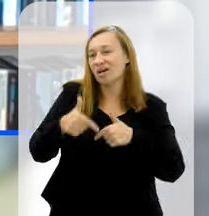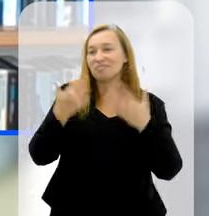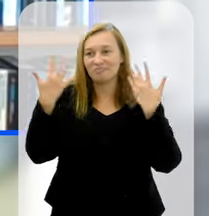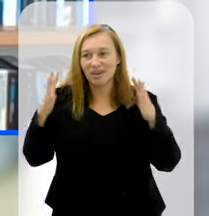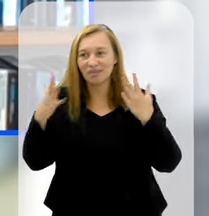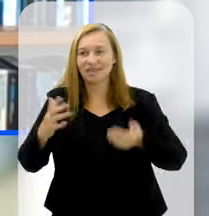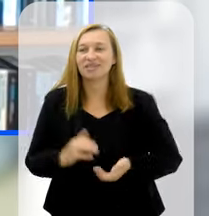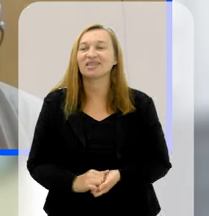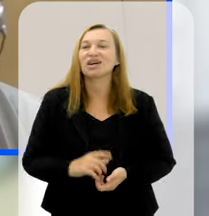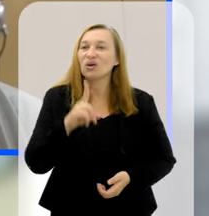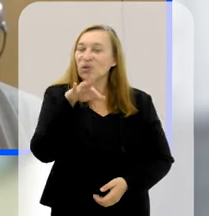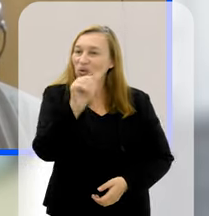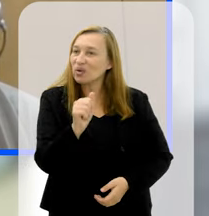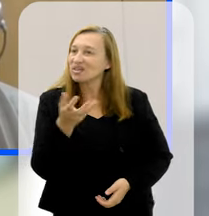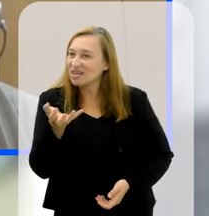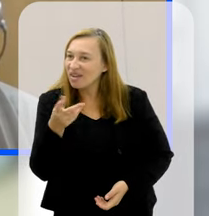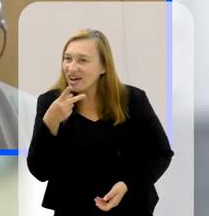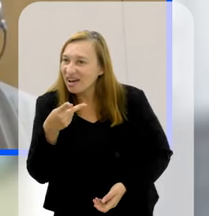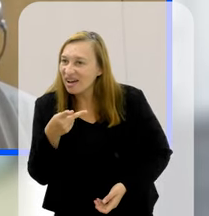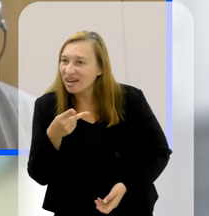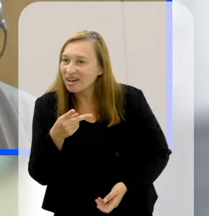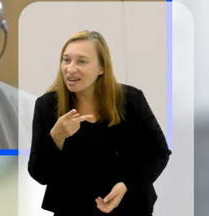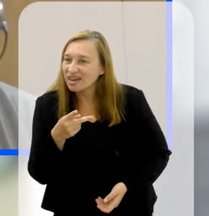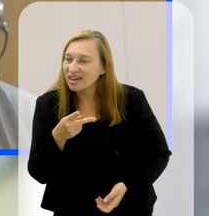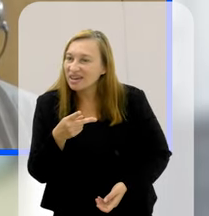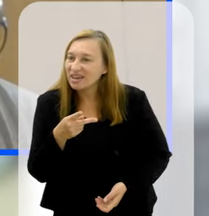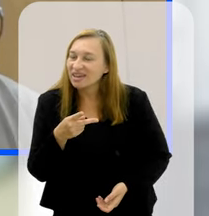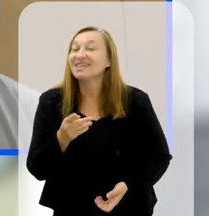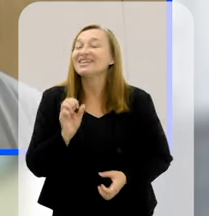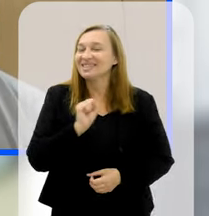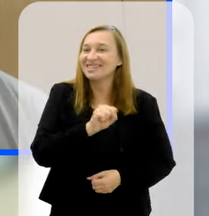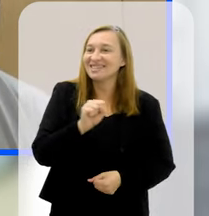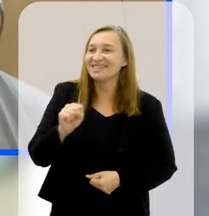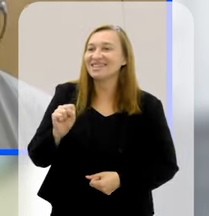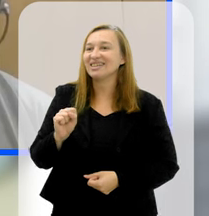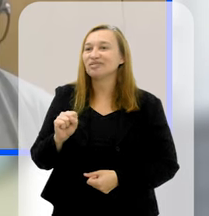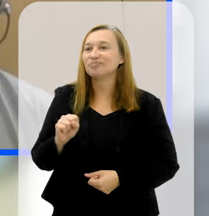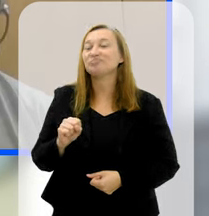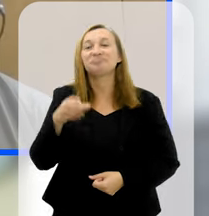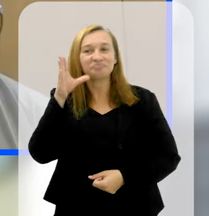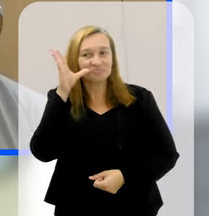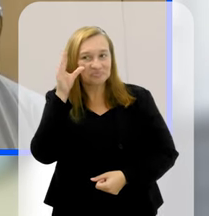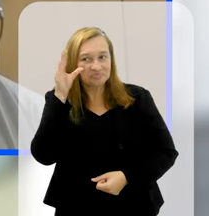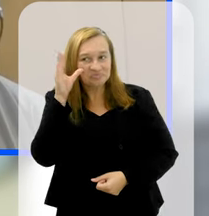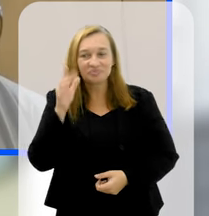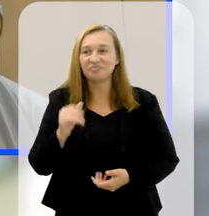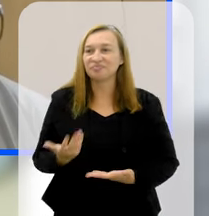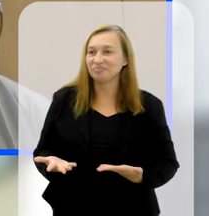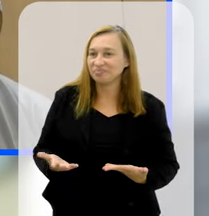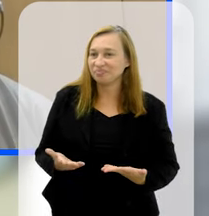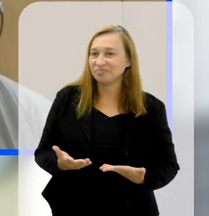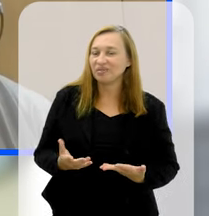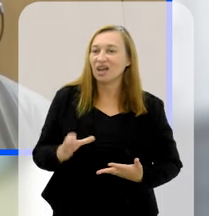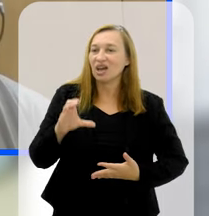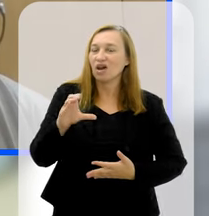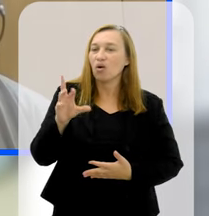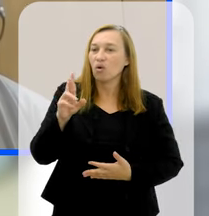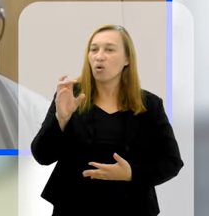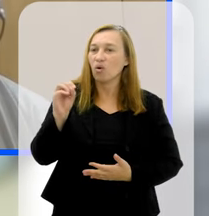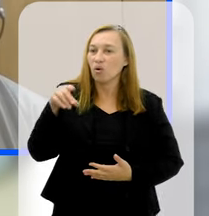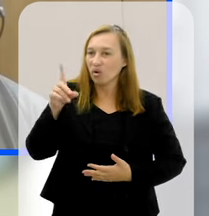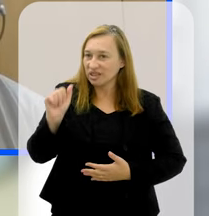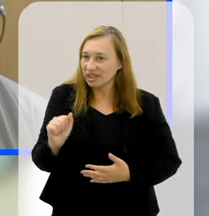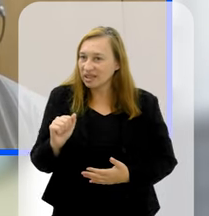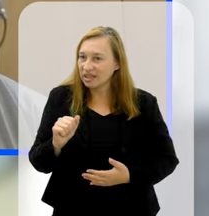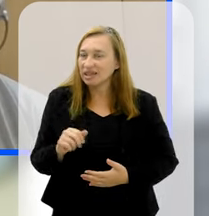trabalho, parabéns. O Lucas está querendo falar, Lucas. Sim, é interessante essa